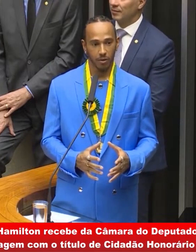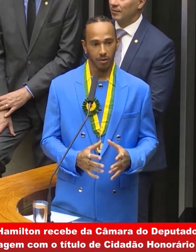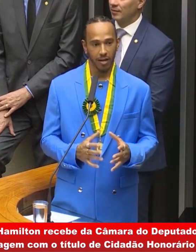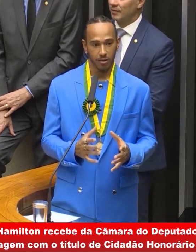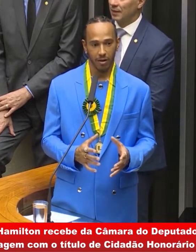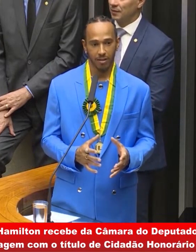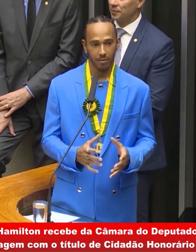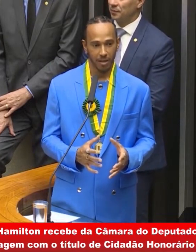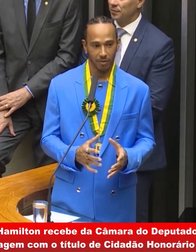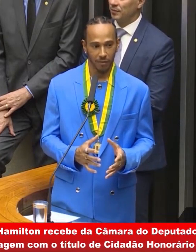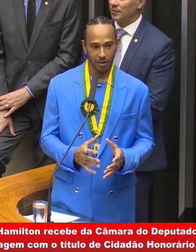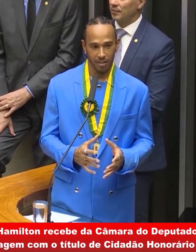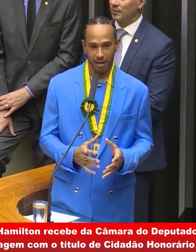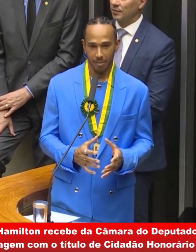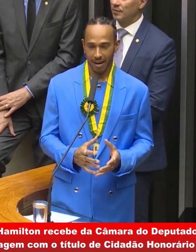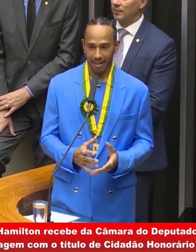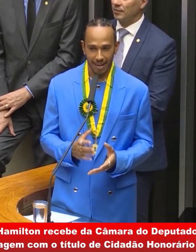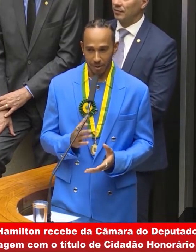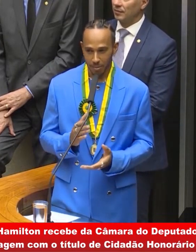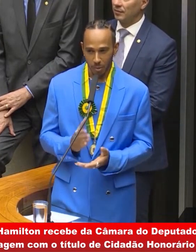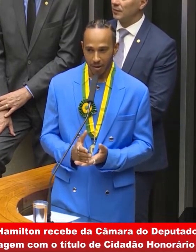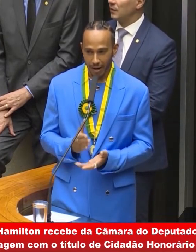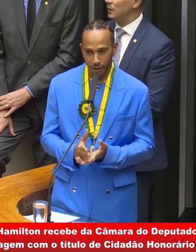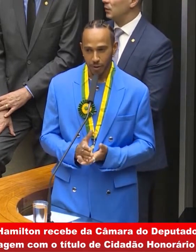nesse momento que soube que queria ser campeão mundial, assim como ele.